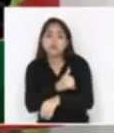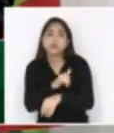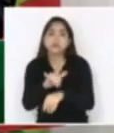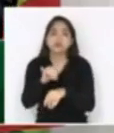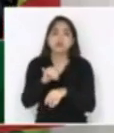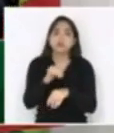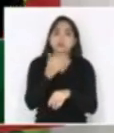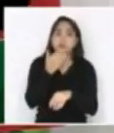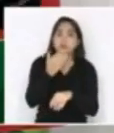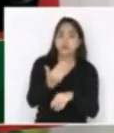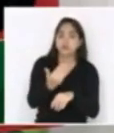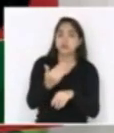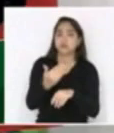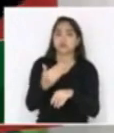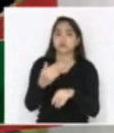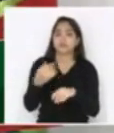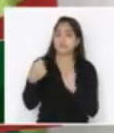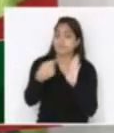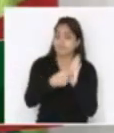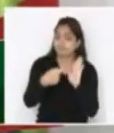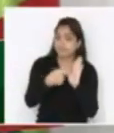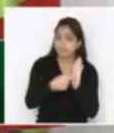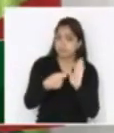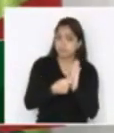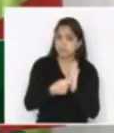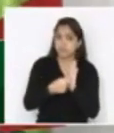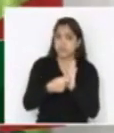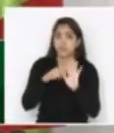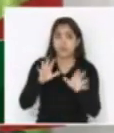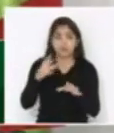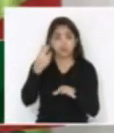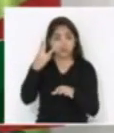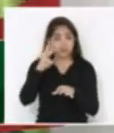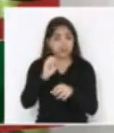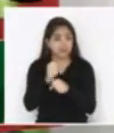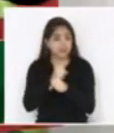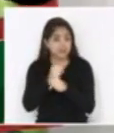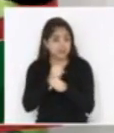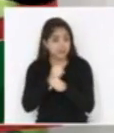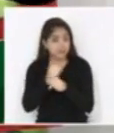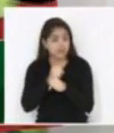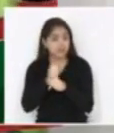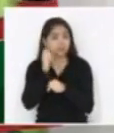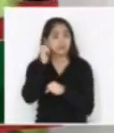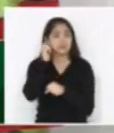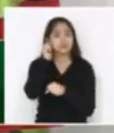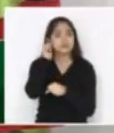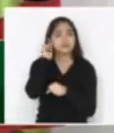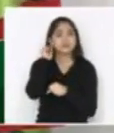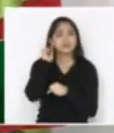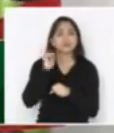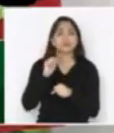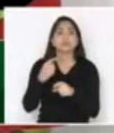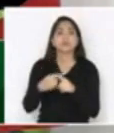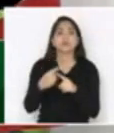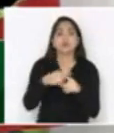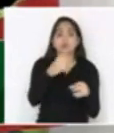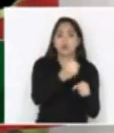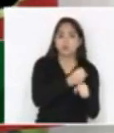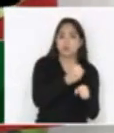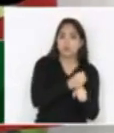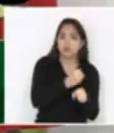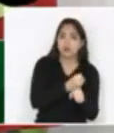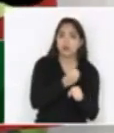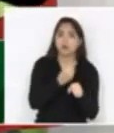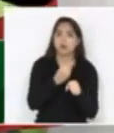encaminhamento e lutar. Eu luto há 30 anos por a Interpraias, porque é uma obra de turismo, é